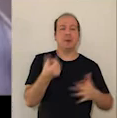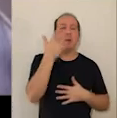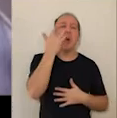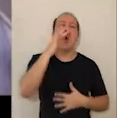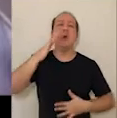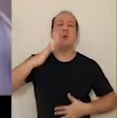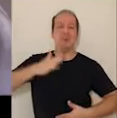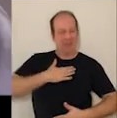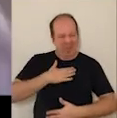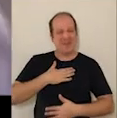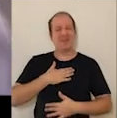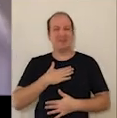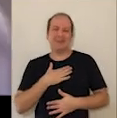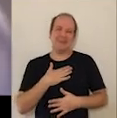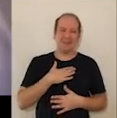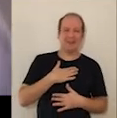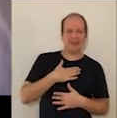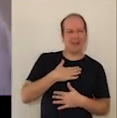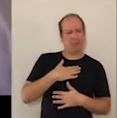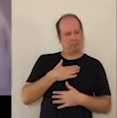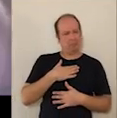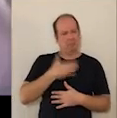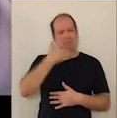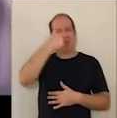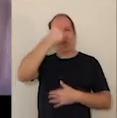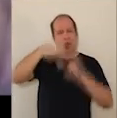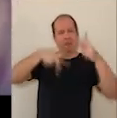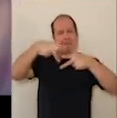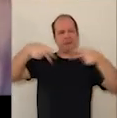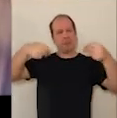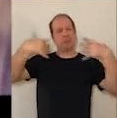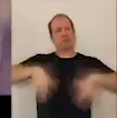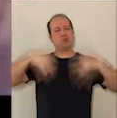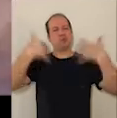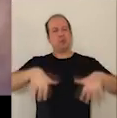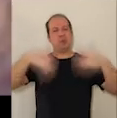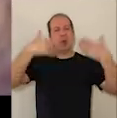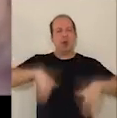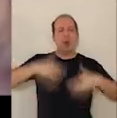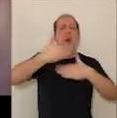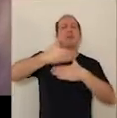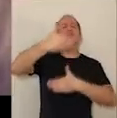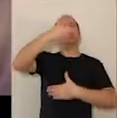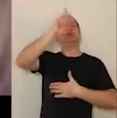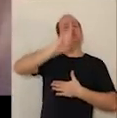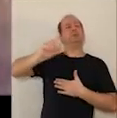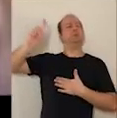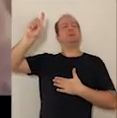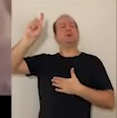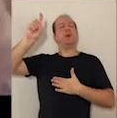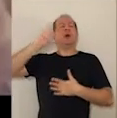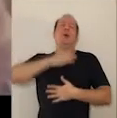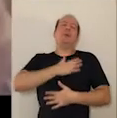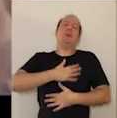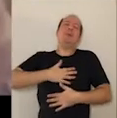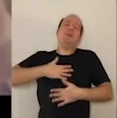Meu ouro! É Deus supremo! Em tua presença há algo de divino, honra